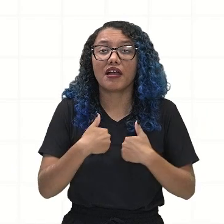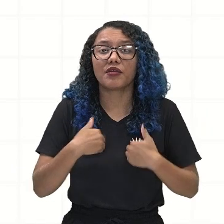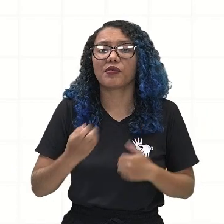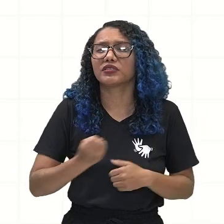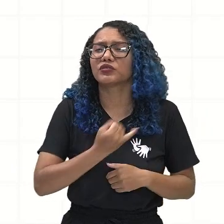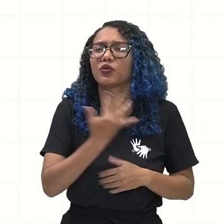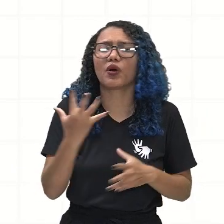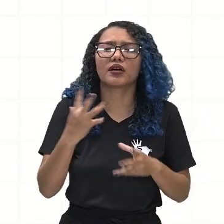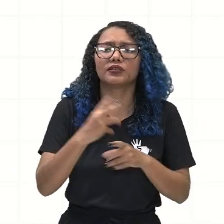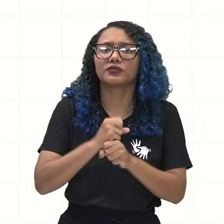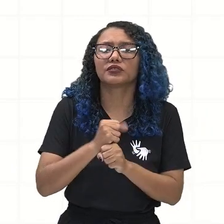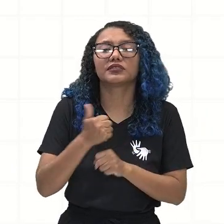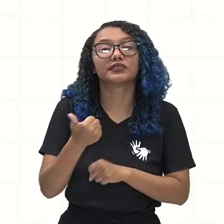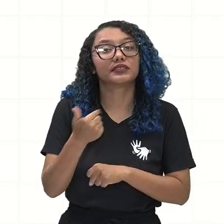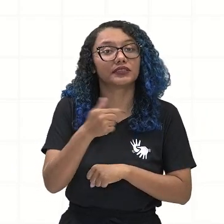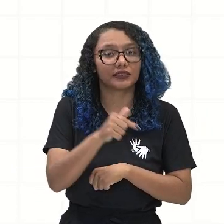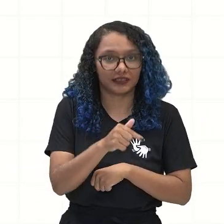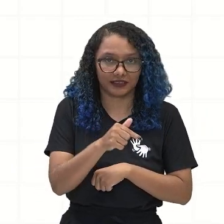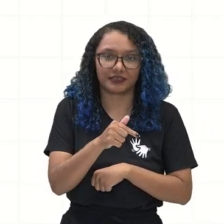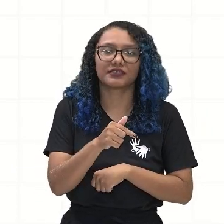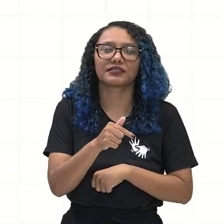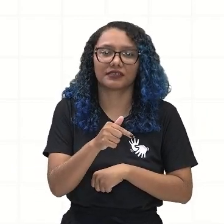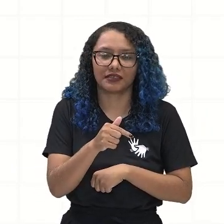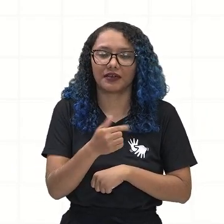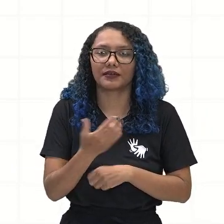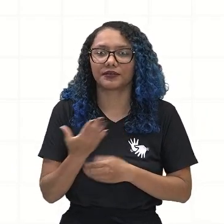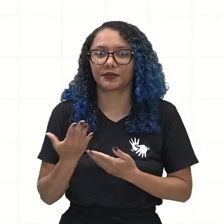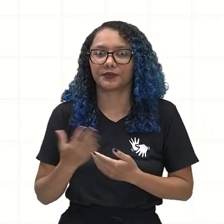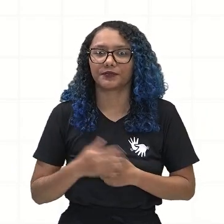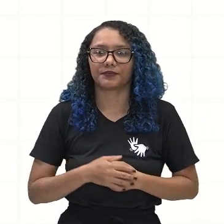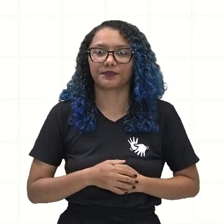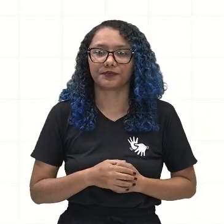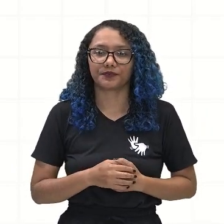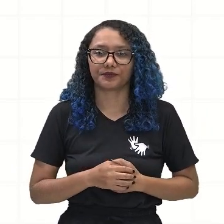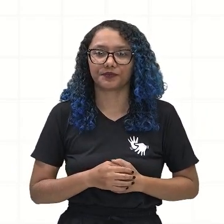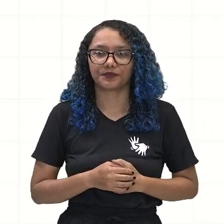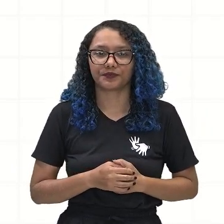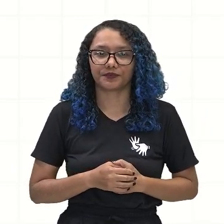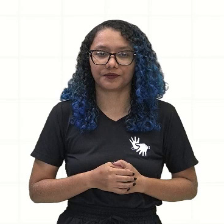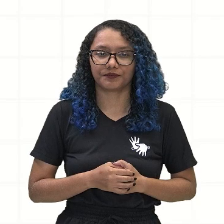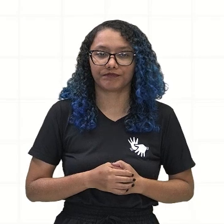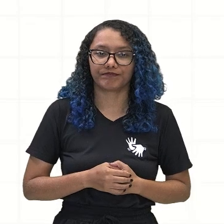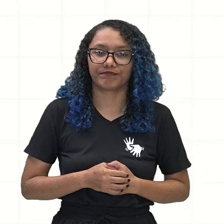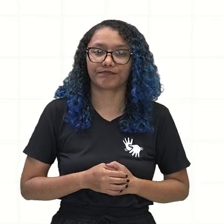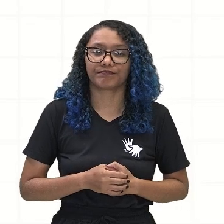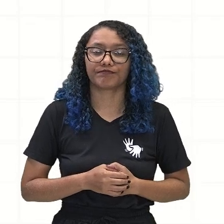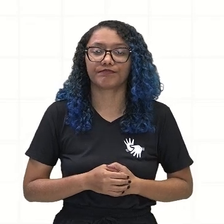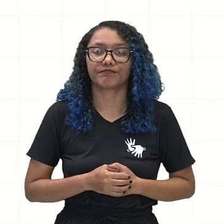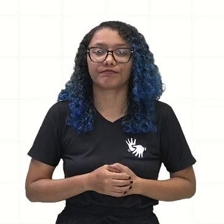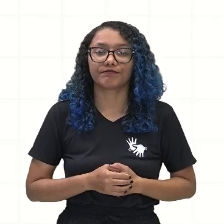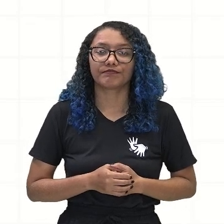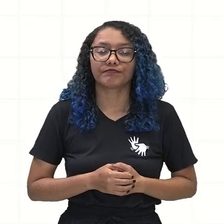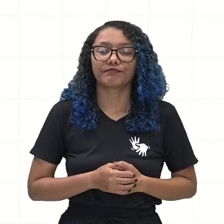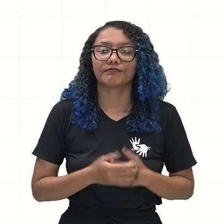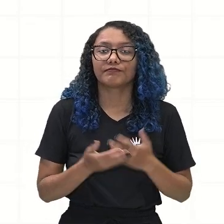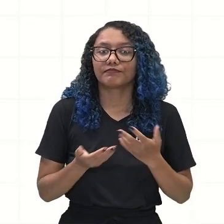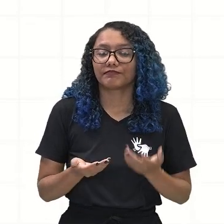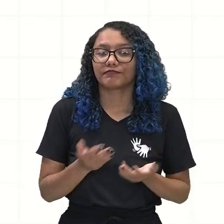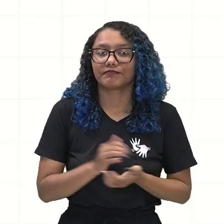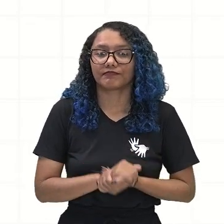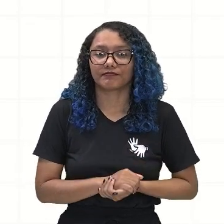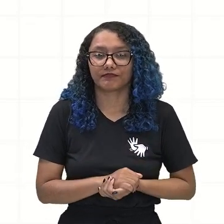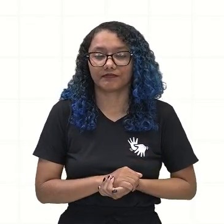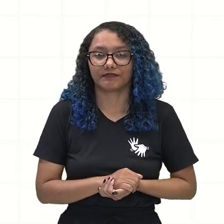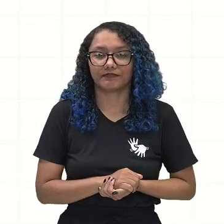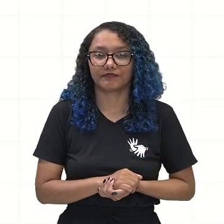olha. Então, nessa nossa primeira frase, olha, eu já vou dizer que a nossa